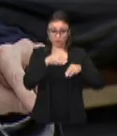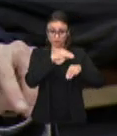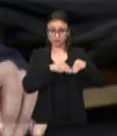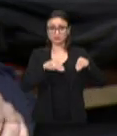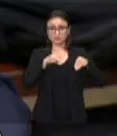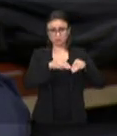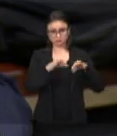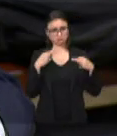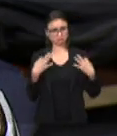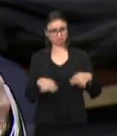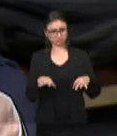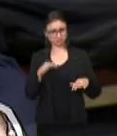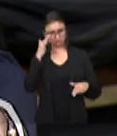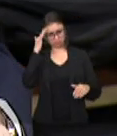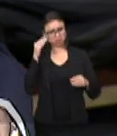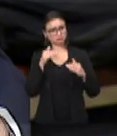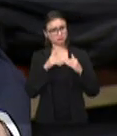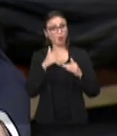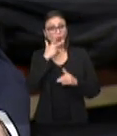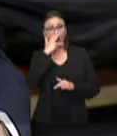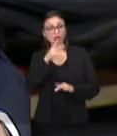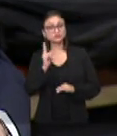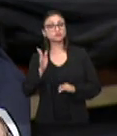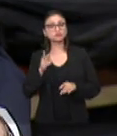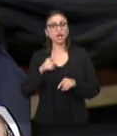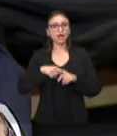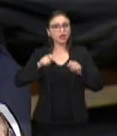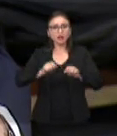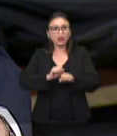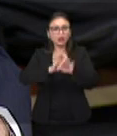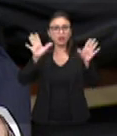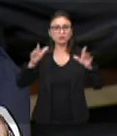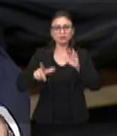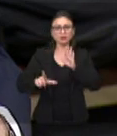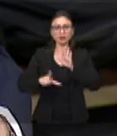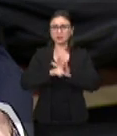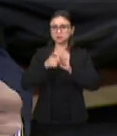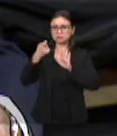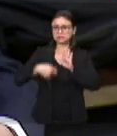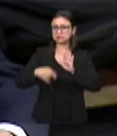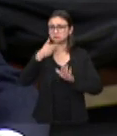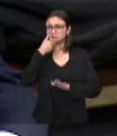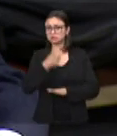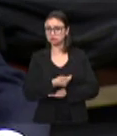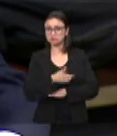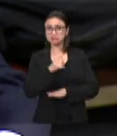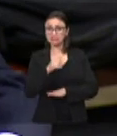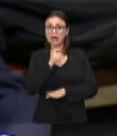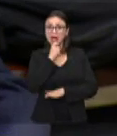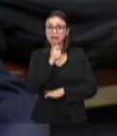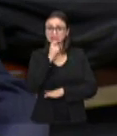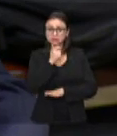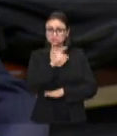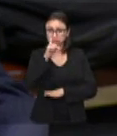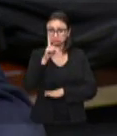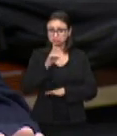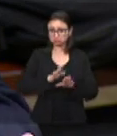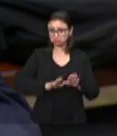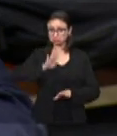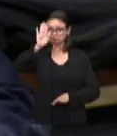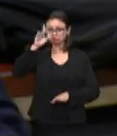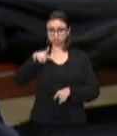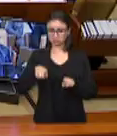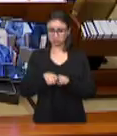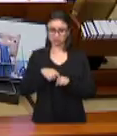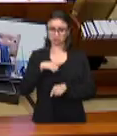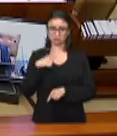é pertinente e eu acho que já está explícito na lei. Não precisa pedir. Mas se não exercer o direito, também não tem nulidade.